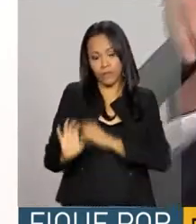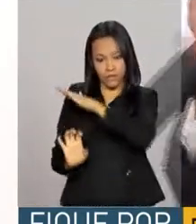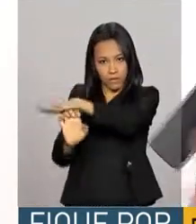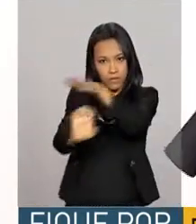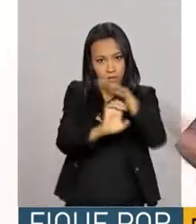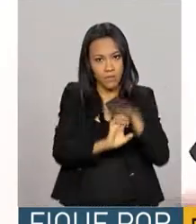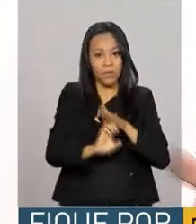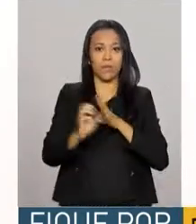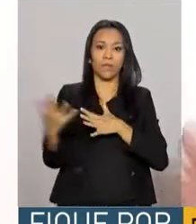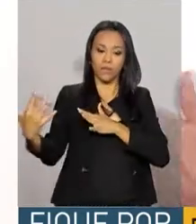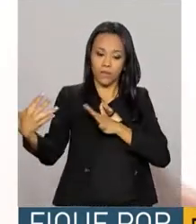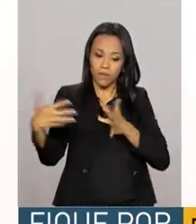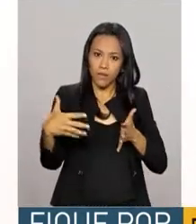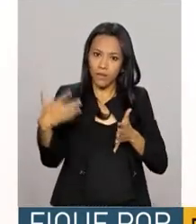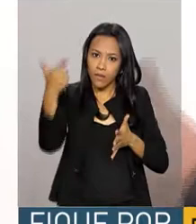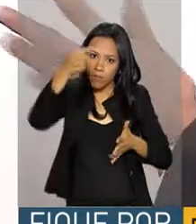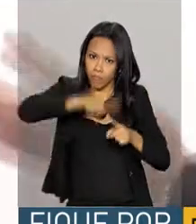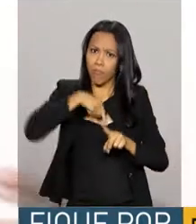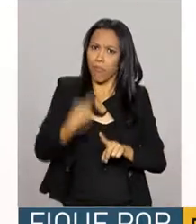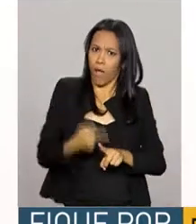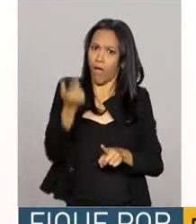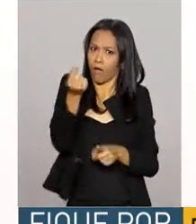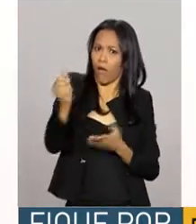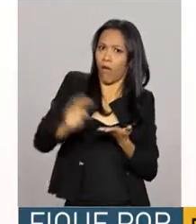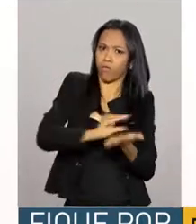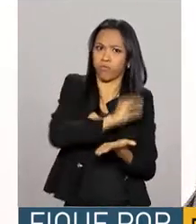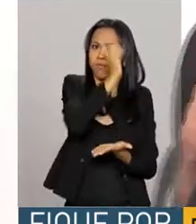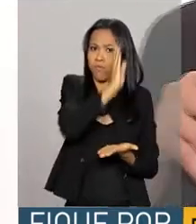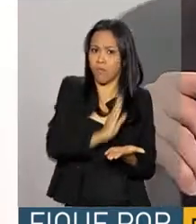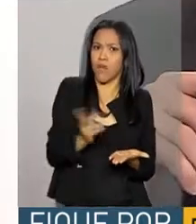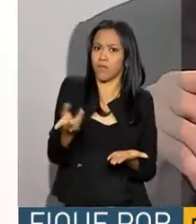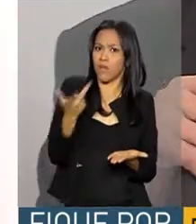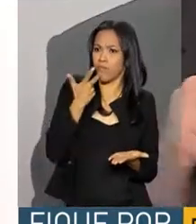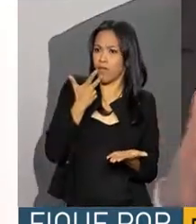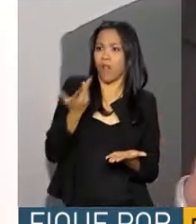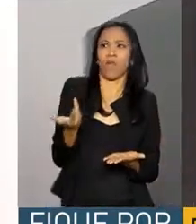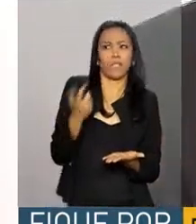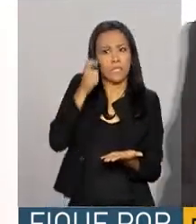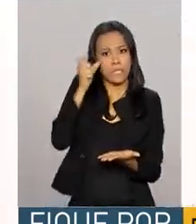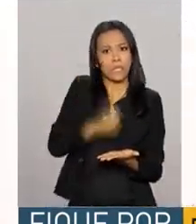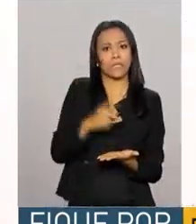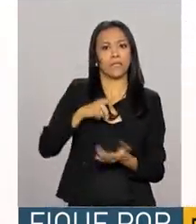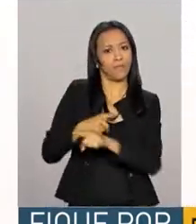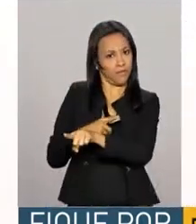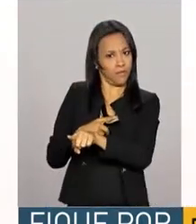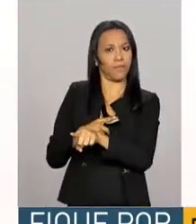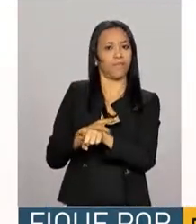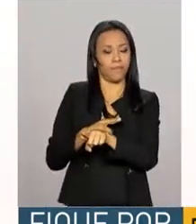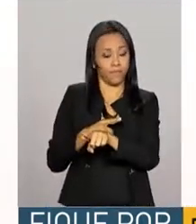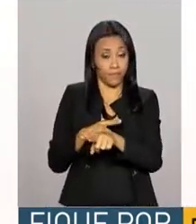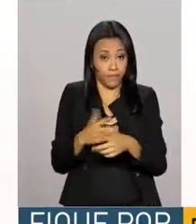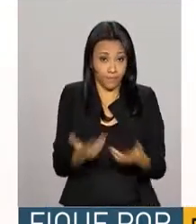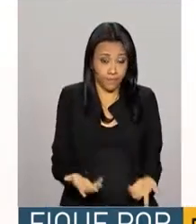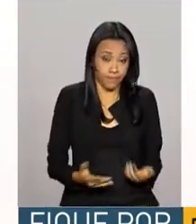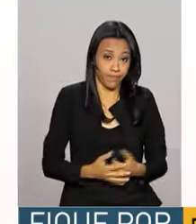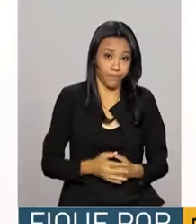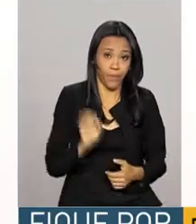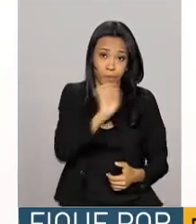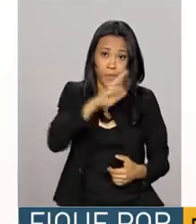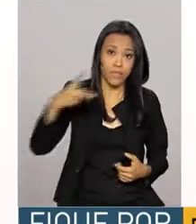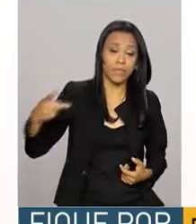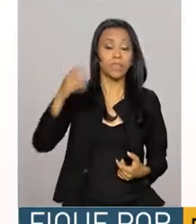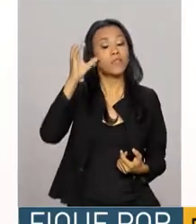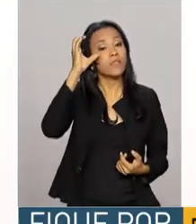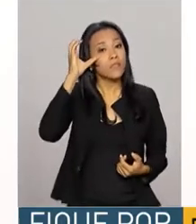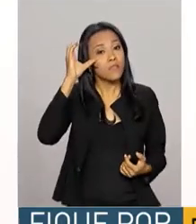no país que querem investir cada vez mais não é os ministros ao bonito encenando afirmativamente e de igual maneira com o presente e emprego primeiro